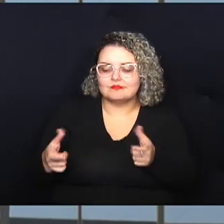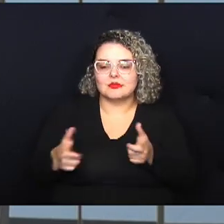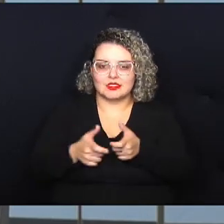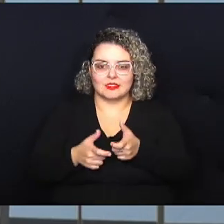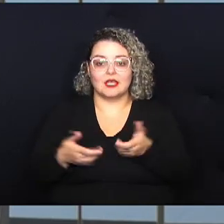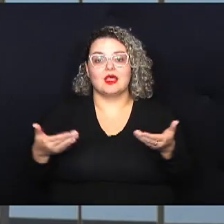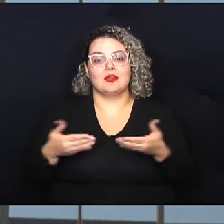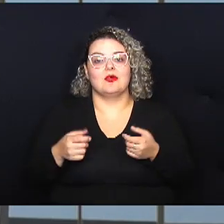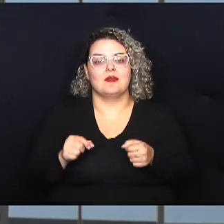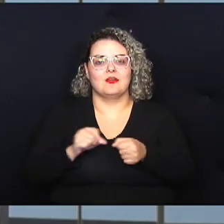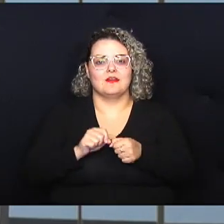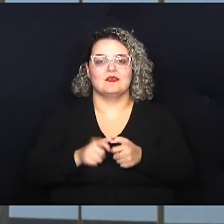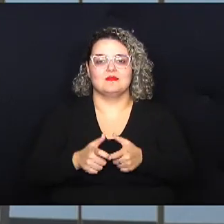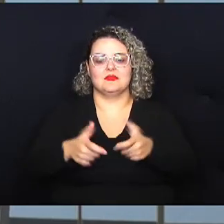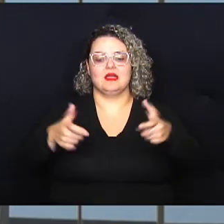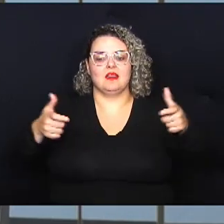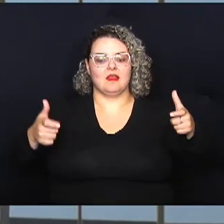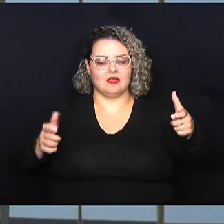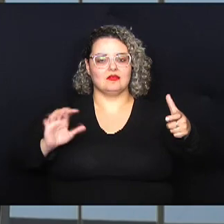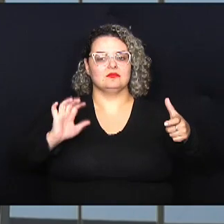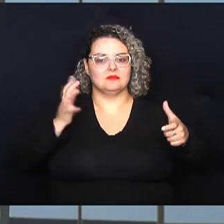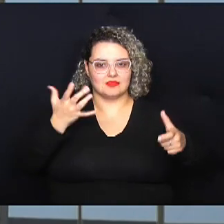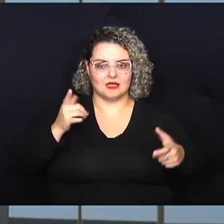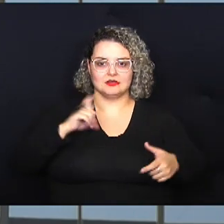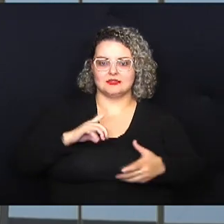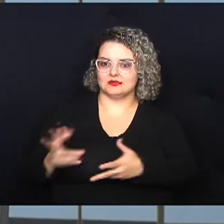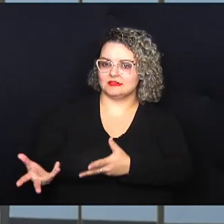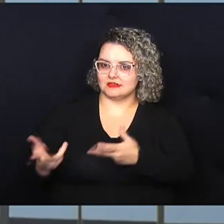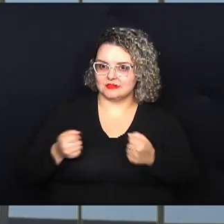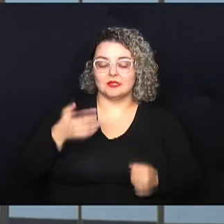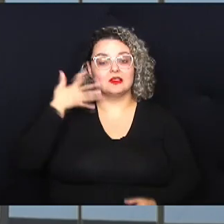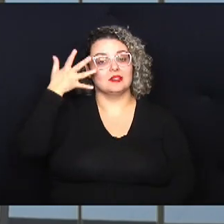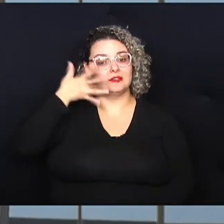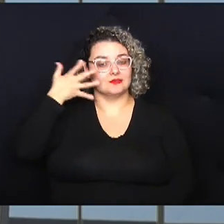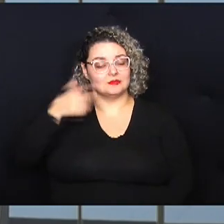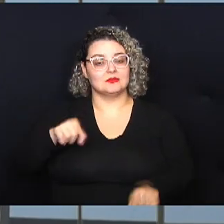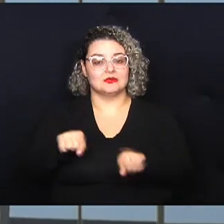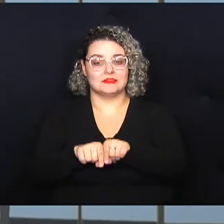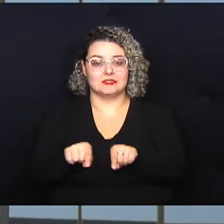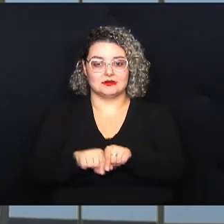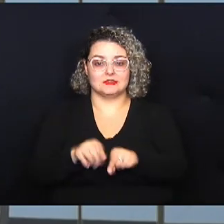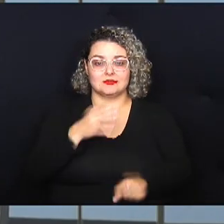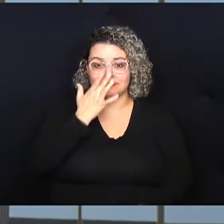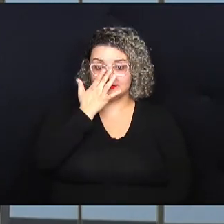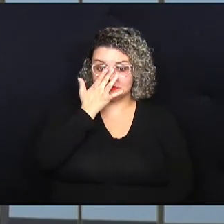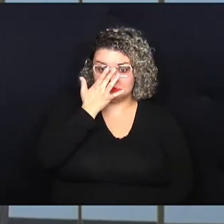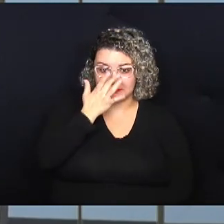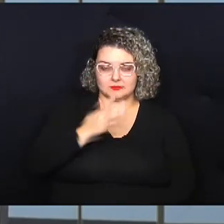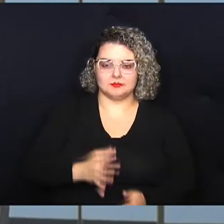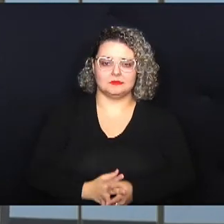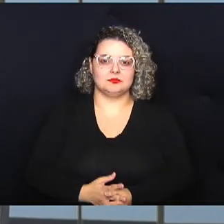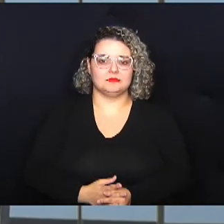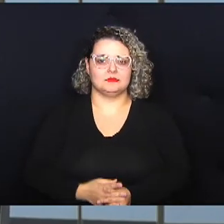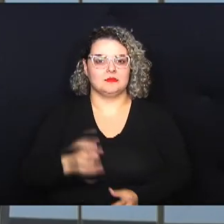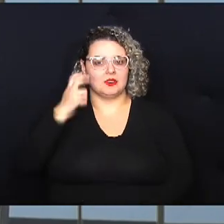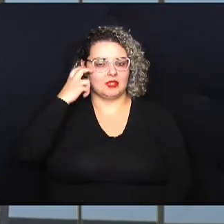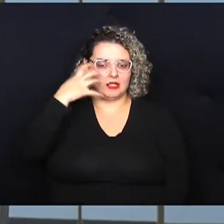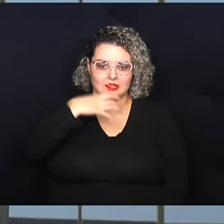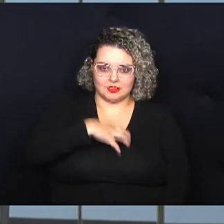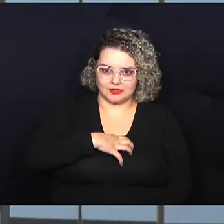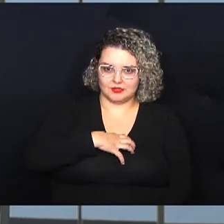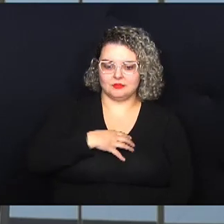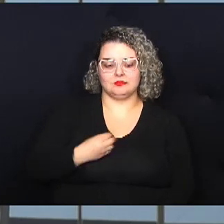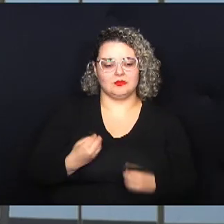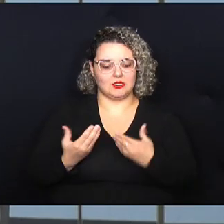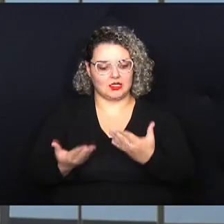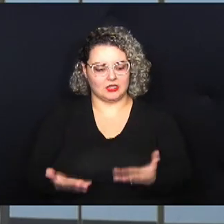gente fazer algo maior. Tenho convidado as palestrantes também, porque além da inteligência emocional, que eu vou estar colocando,